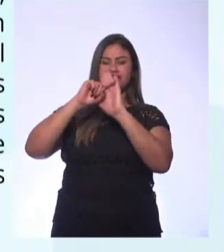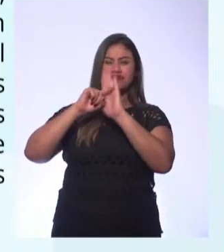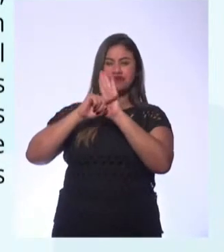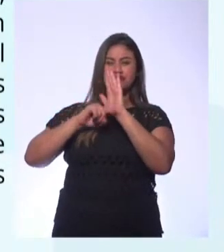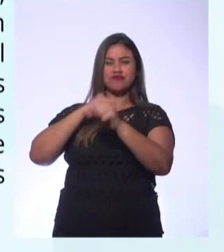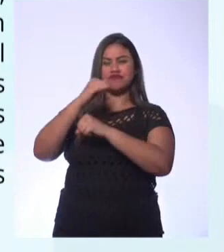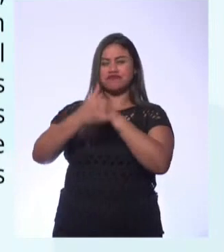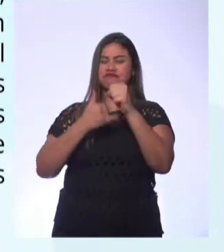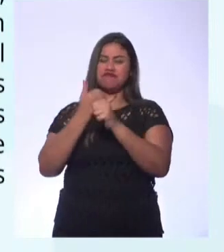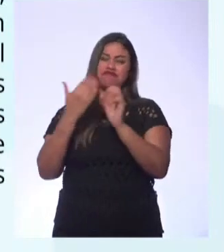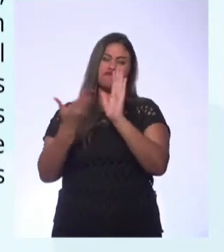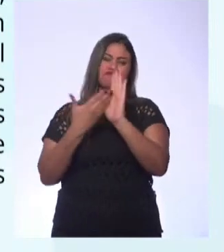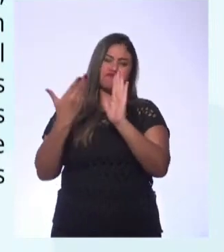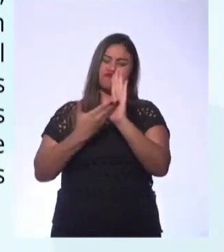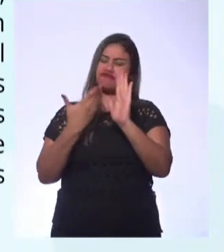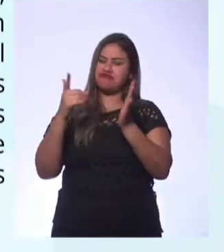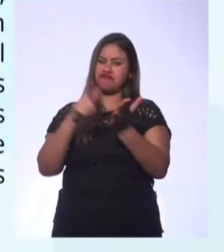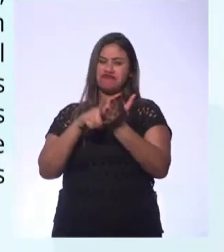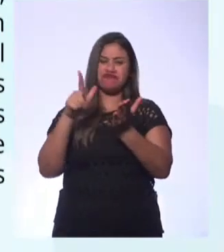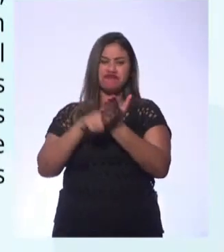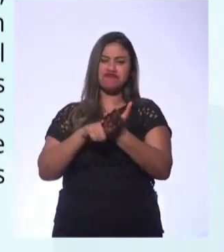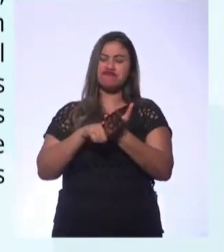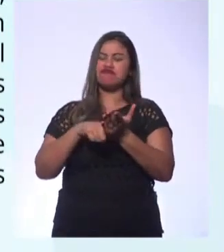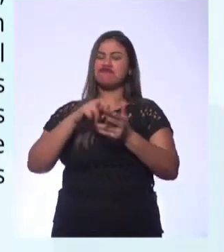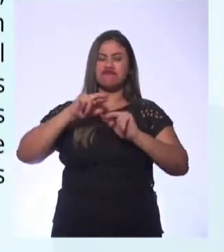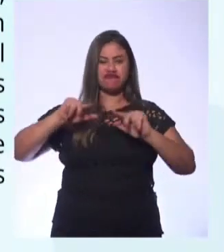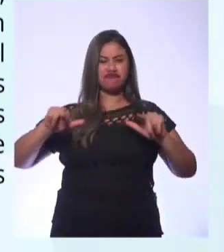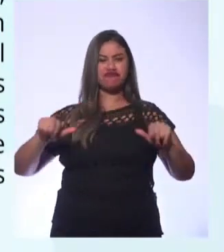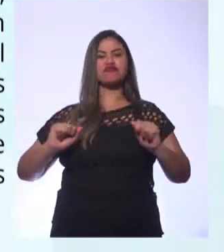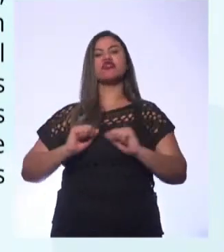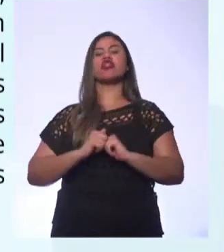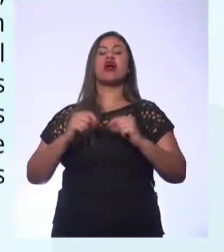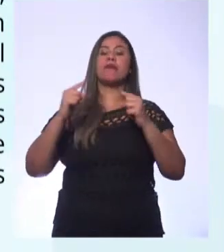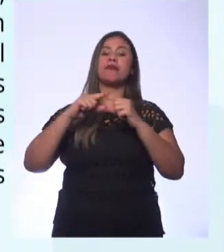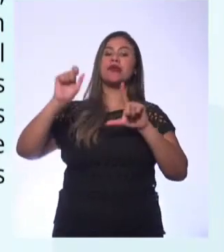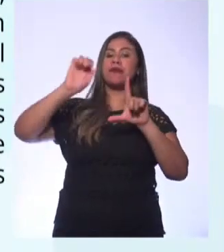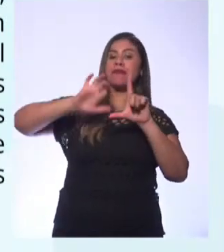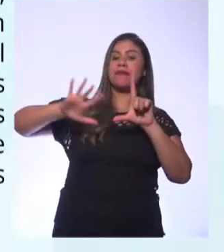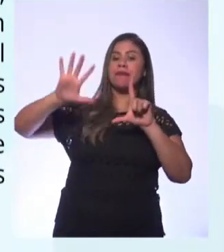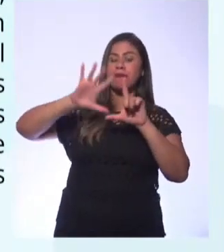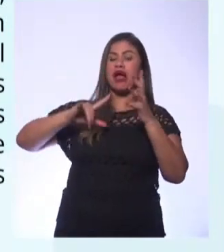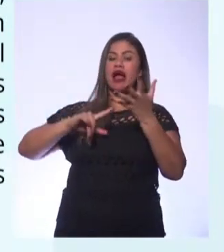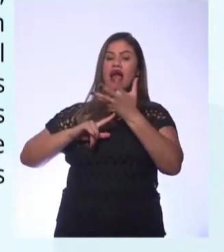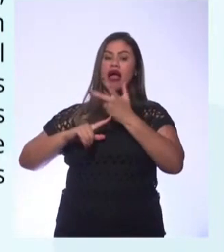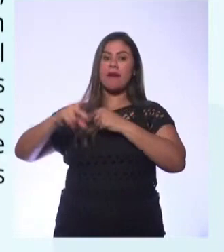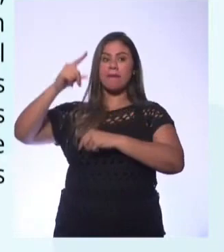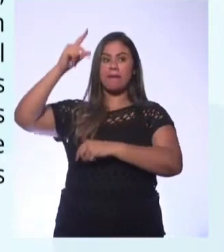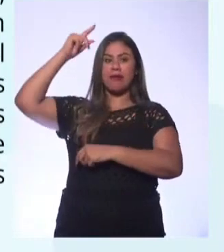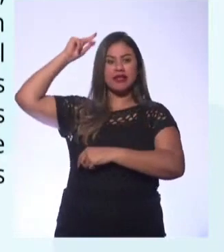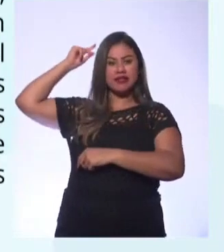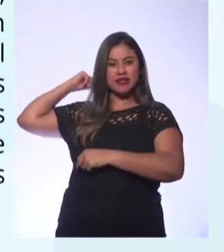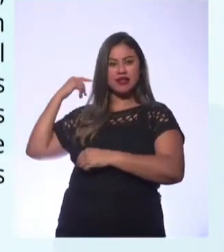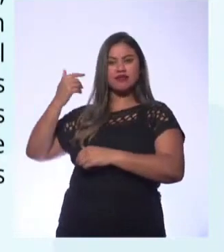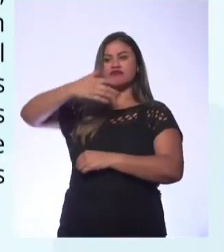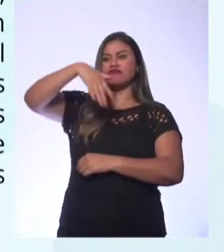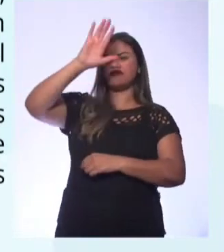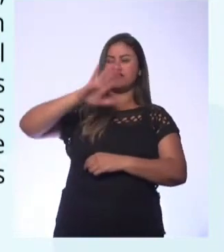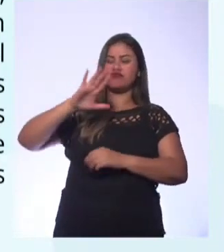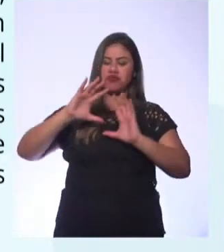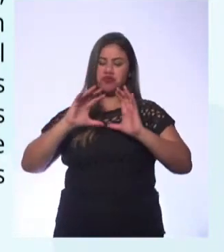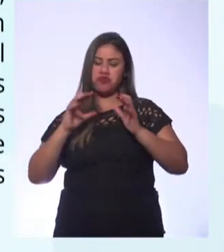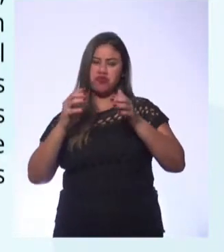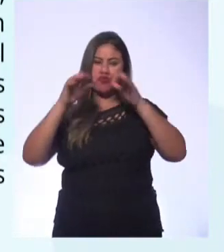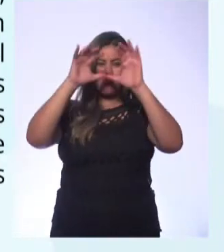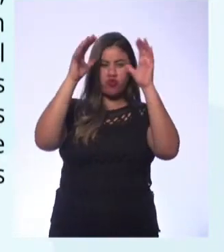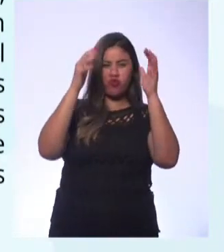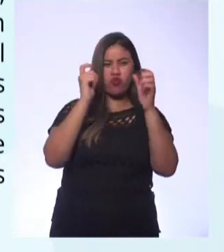em livros, jornais, revistas, né, o que tiver à mão aí, né, de imagens e informações de obras artísticas antigas, pintura, escultura,